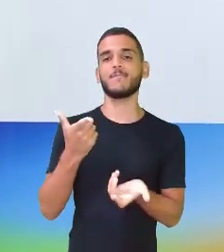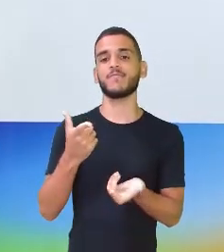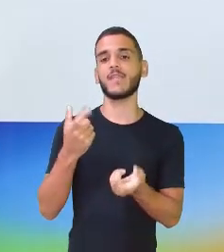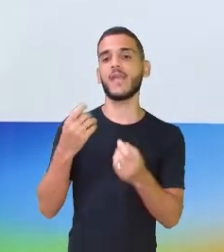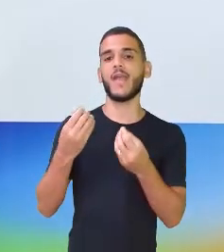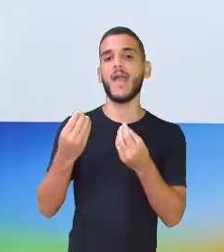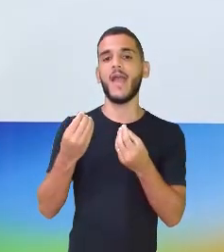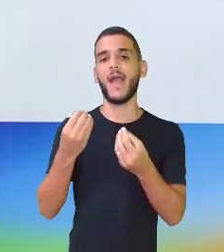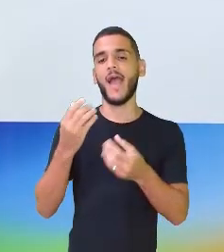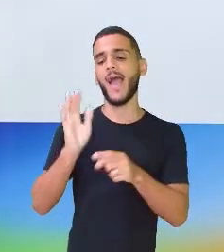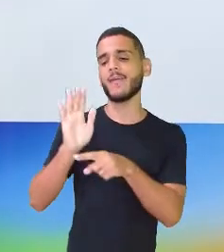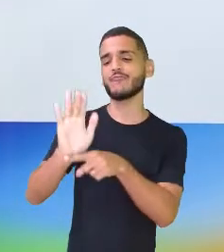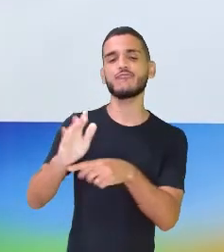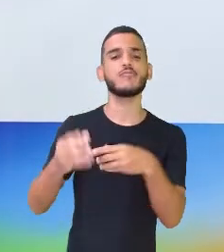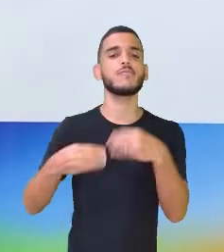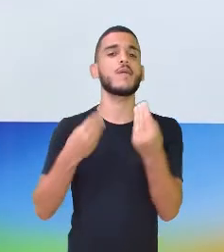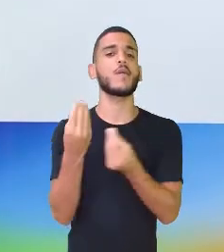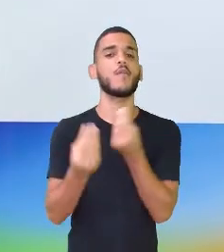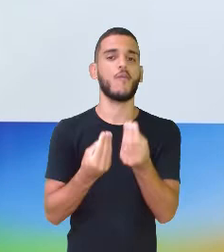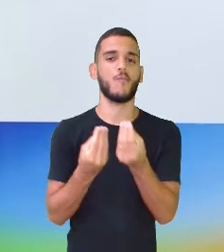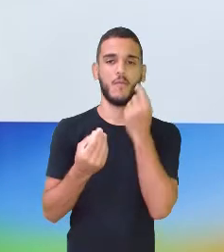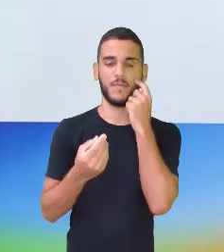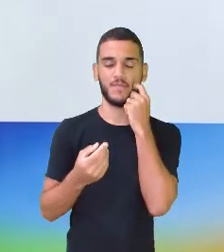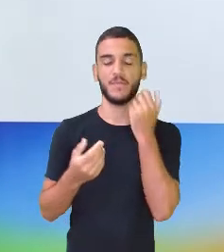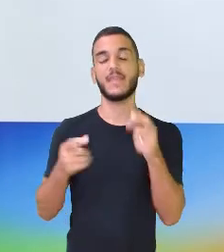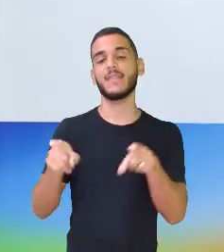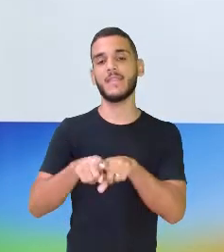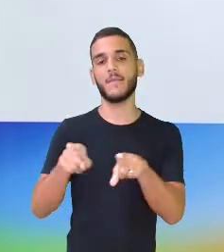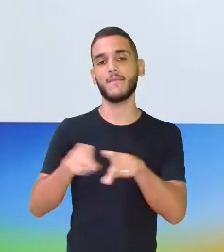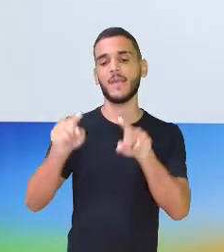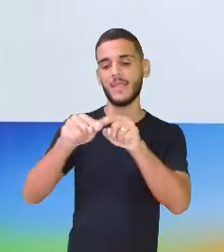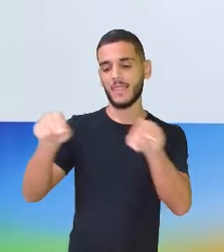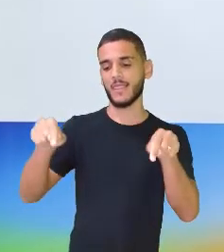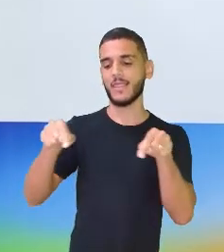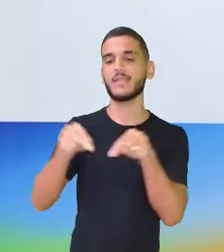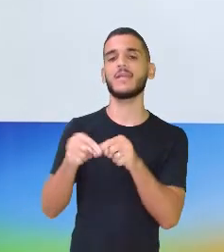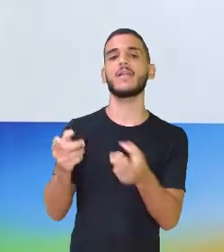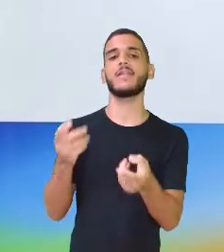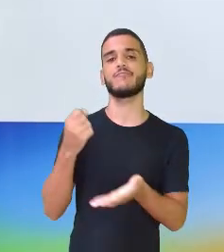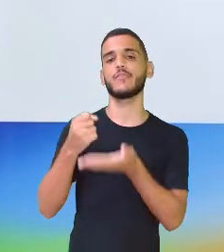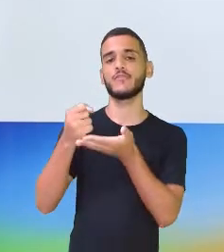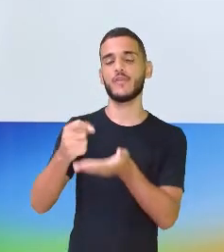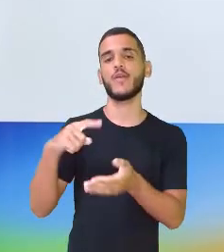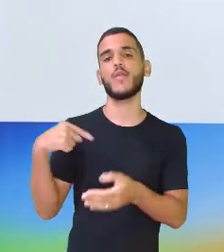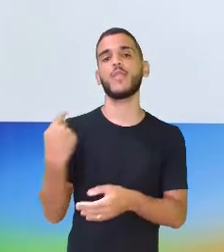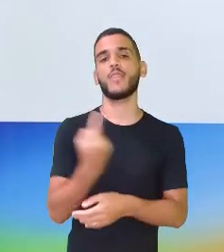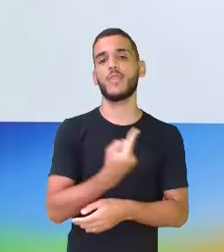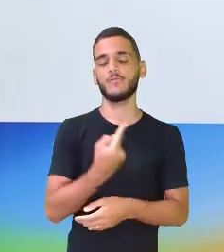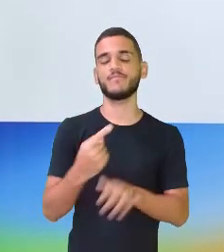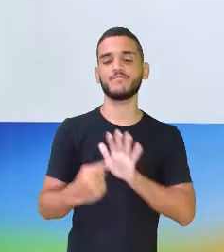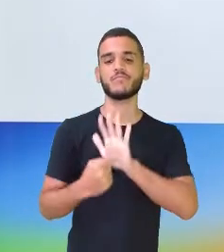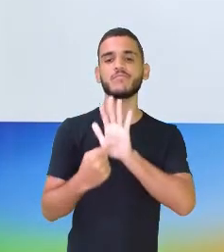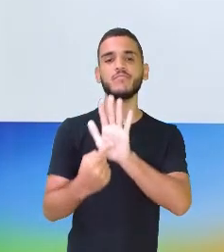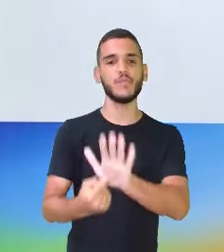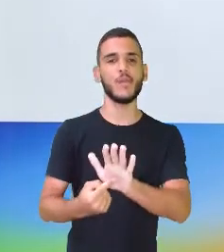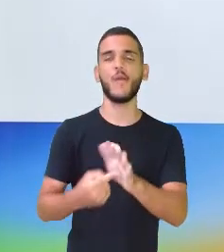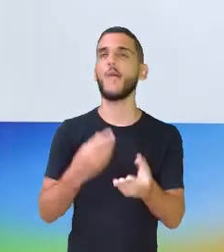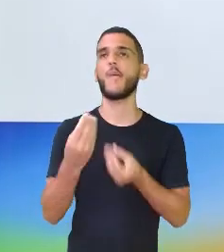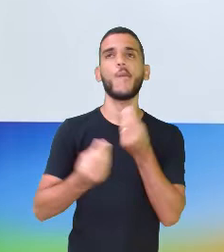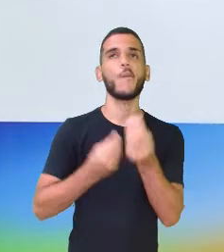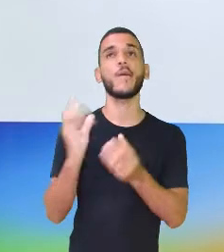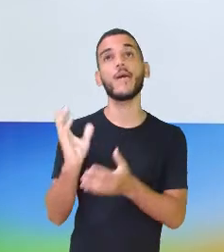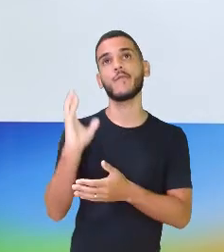para a intervenção individualizada na sala de recursos. Então, a gente trouxe as demandas que são bem típicas, que